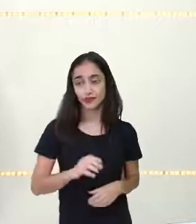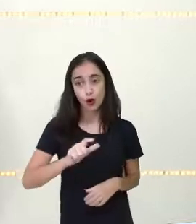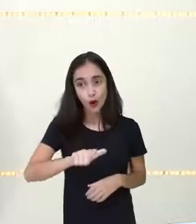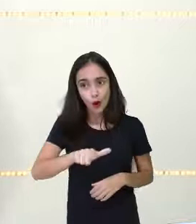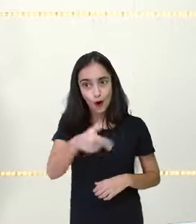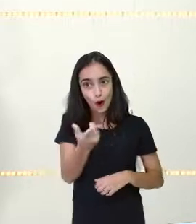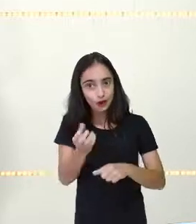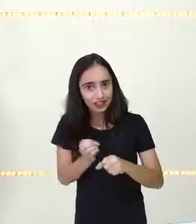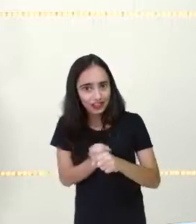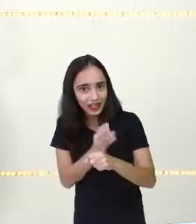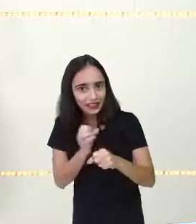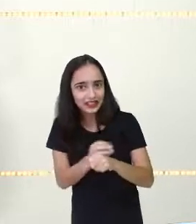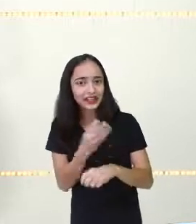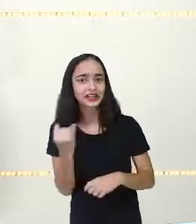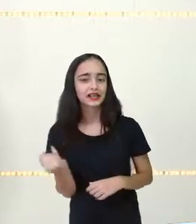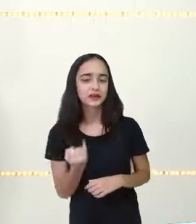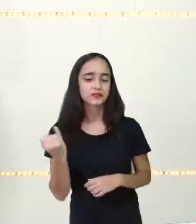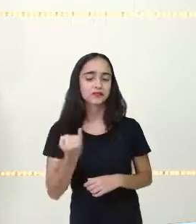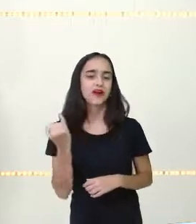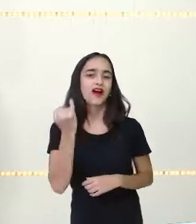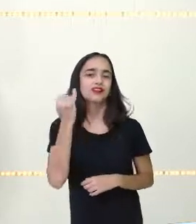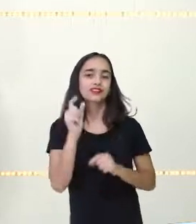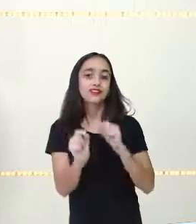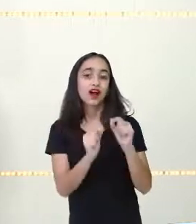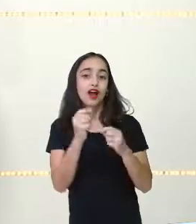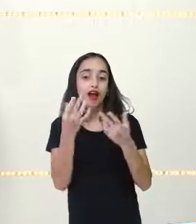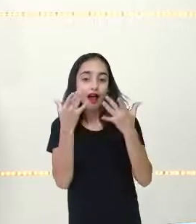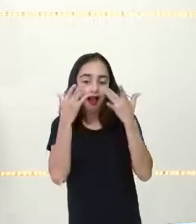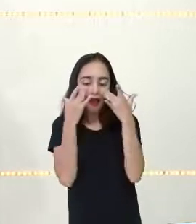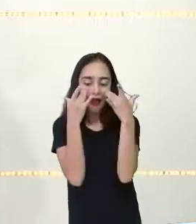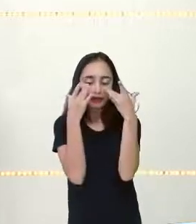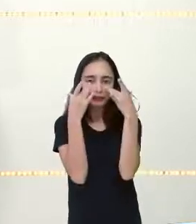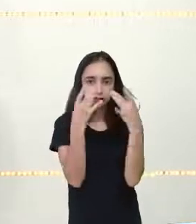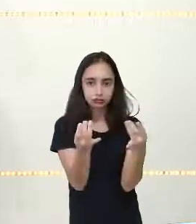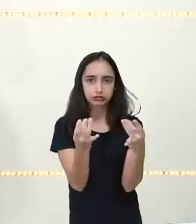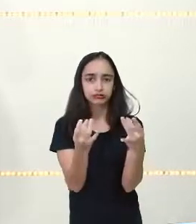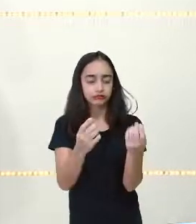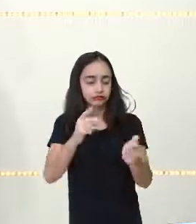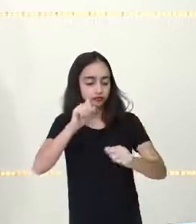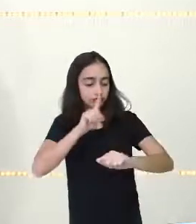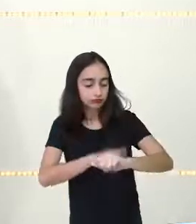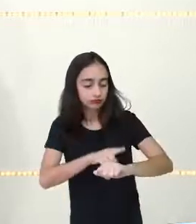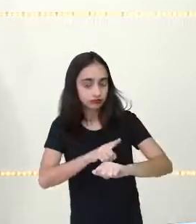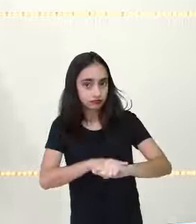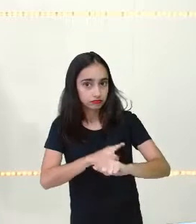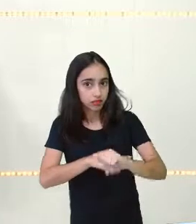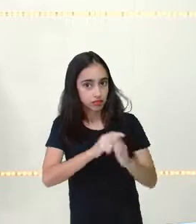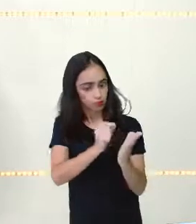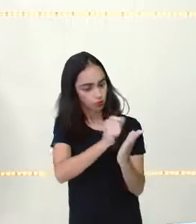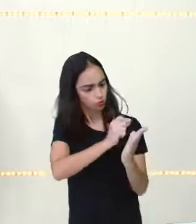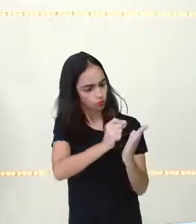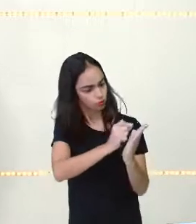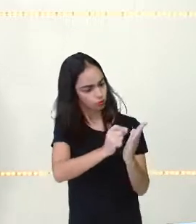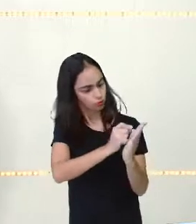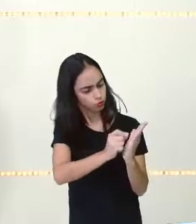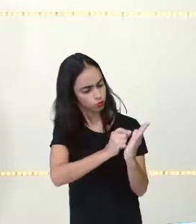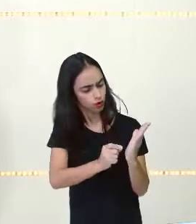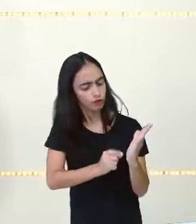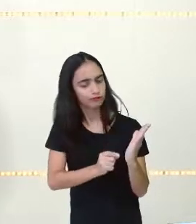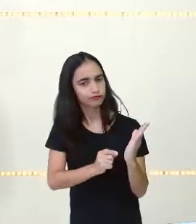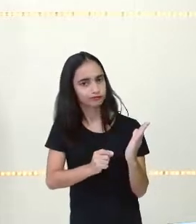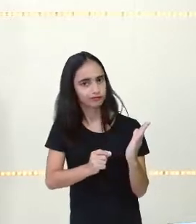para vocês aqui como se faz atenção na hora de preencher o gabarito muitas vezes